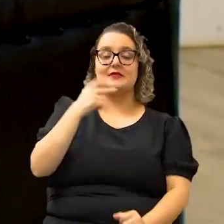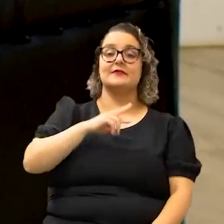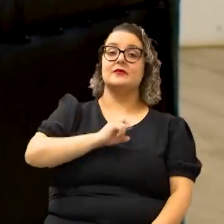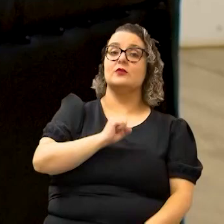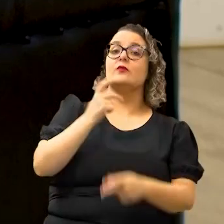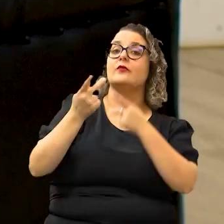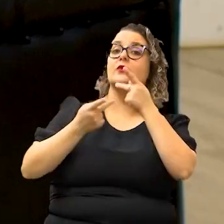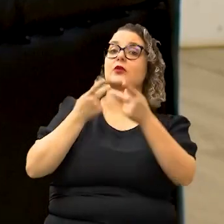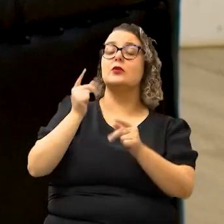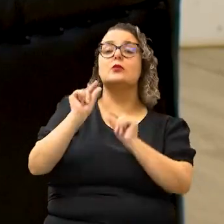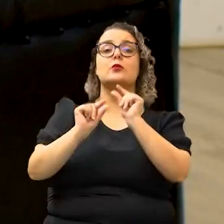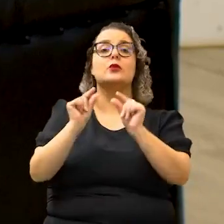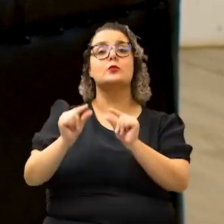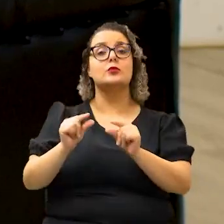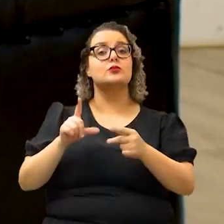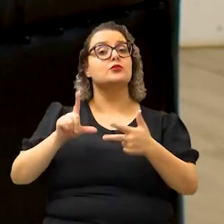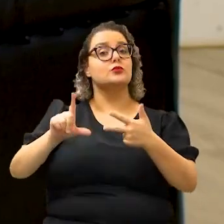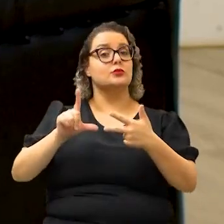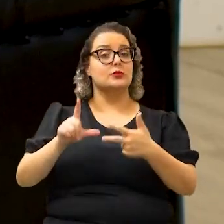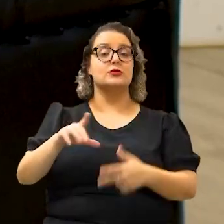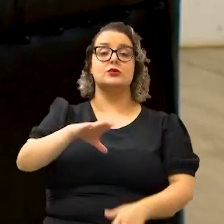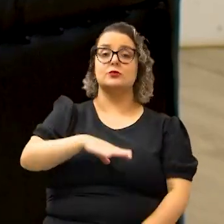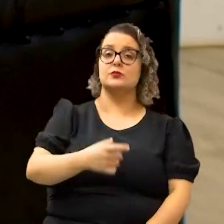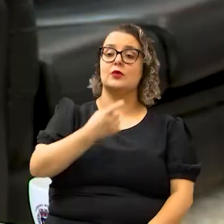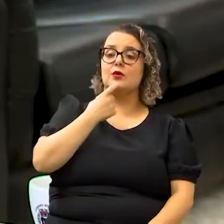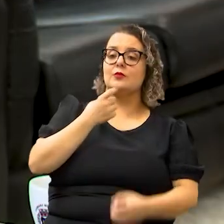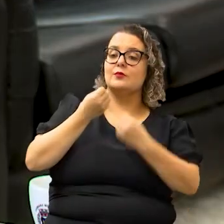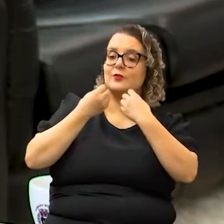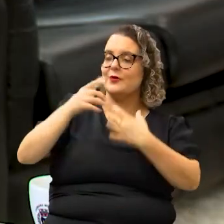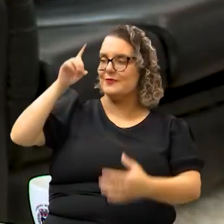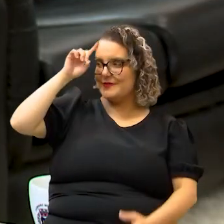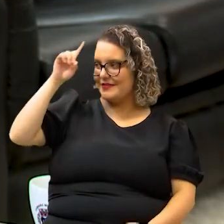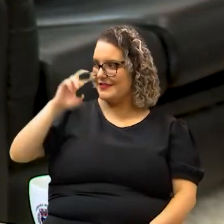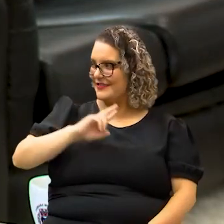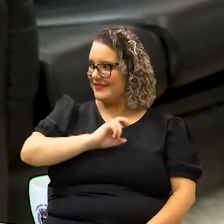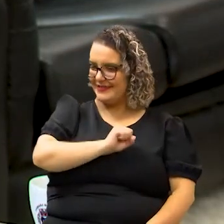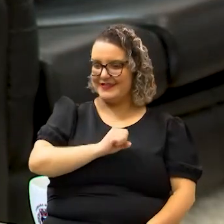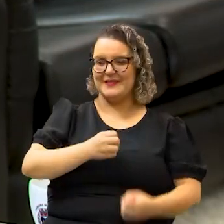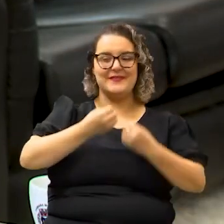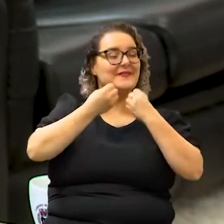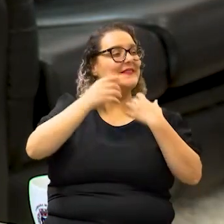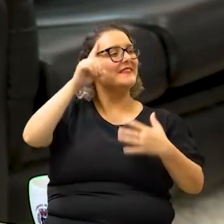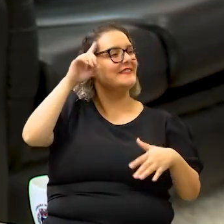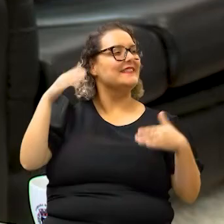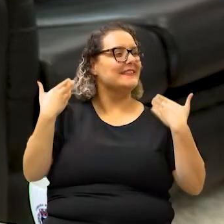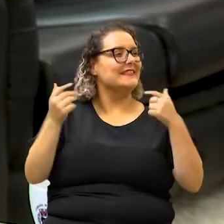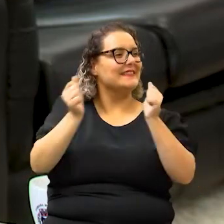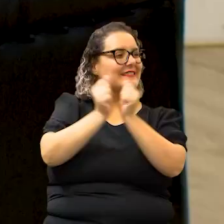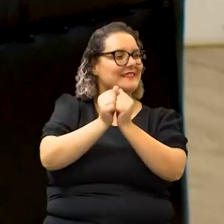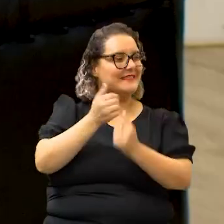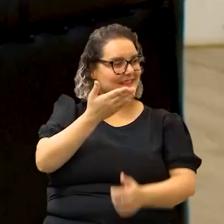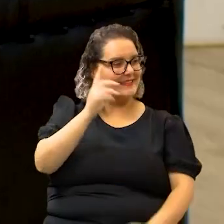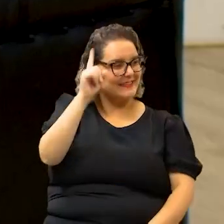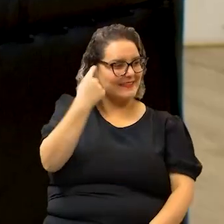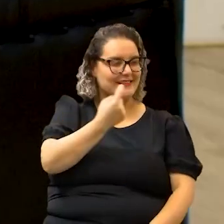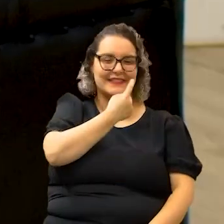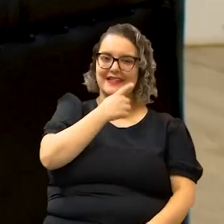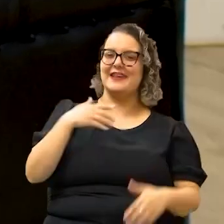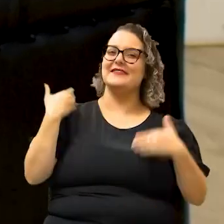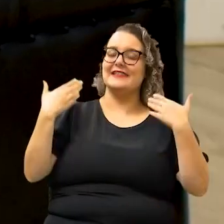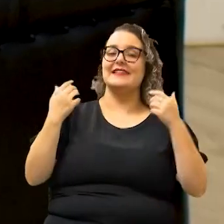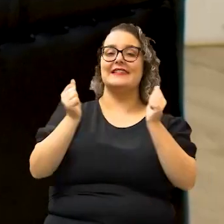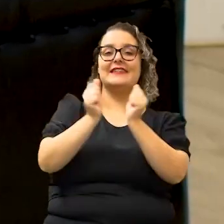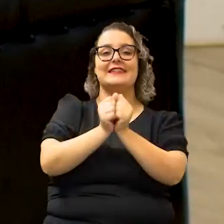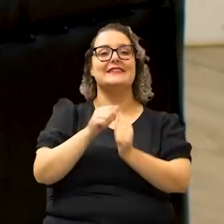Luiz Rossini, falando um pouquinho sobre o trabalho do Legislativo Campineiro. Bom dia, Rossini. Bom dia, alegria estar aqui com você de novo, Mila. É uma alegria